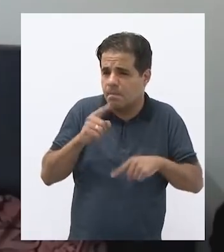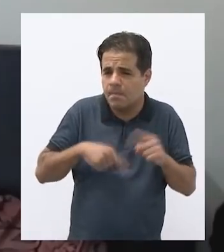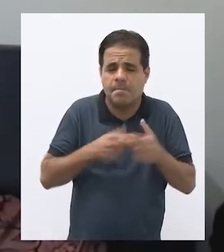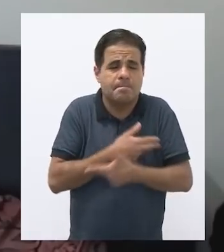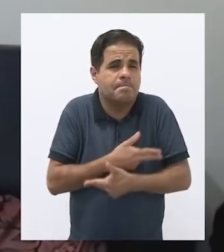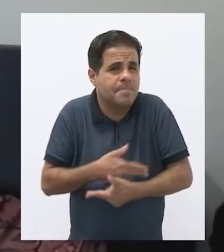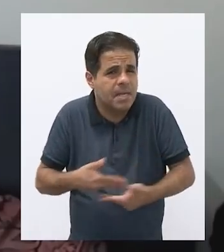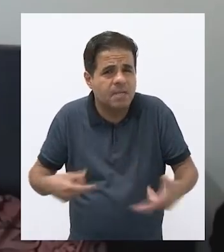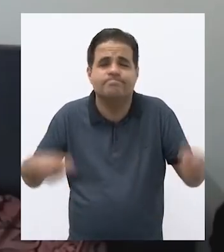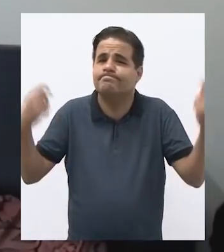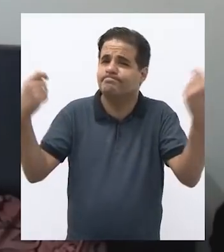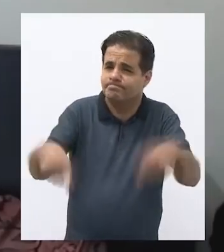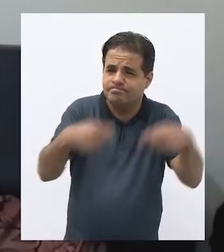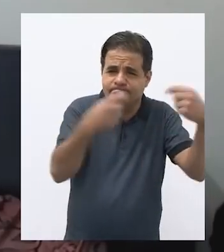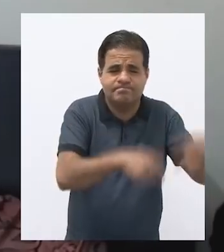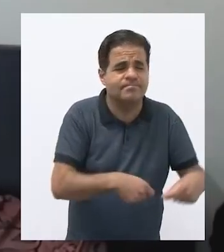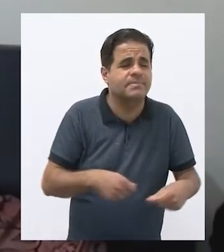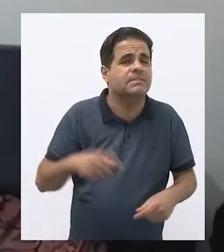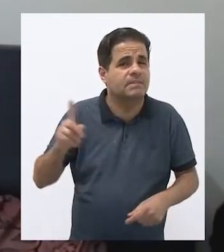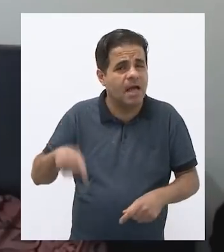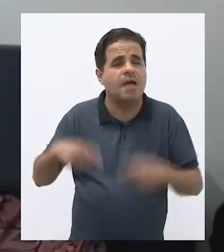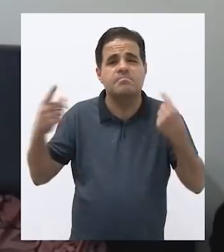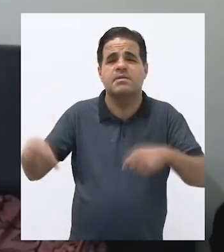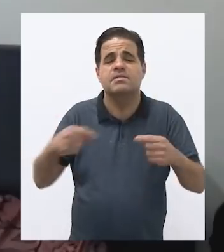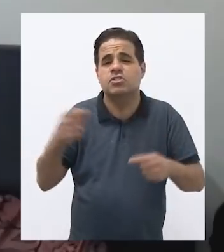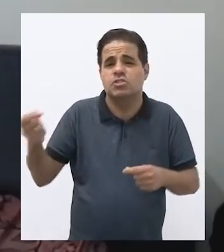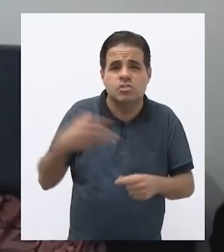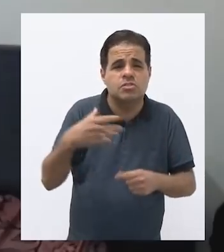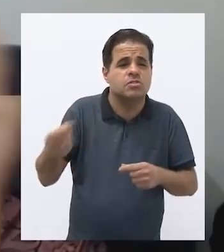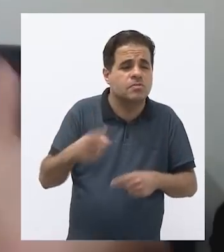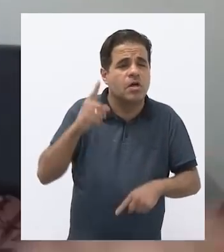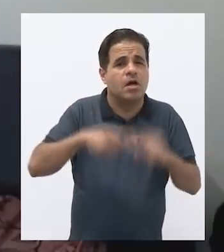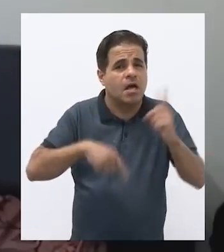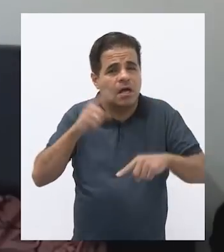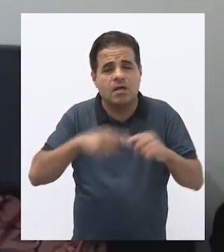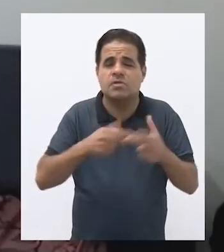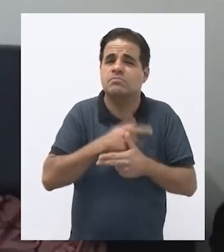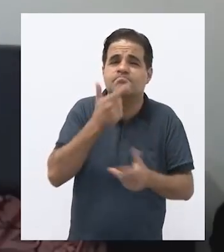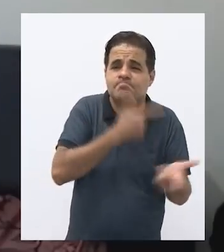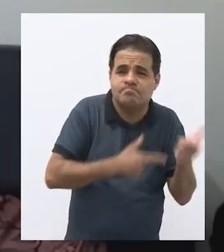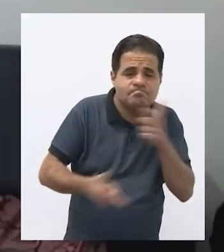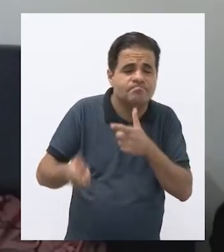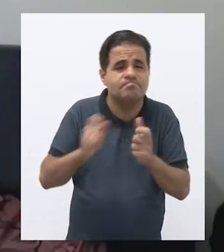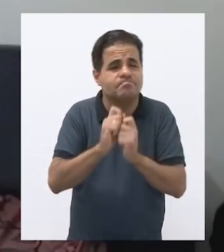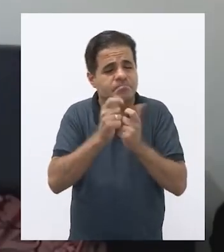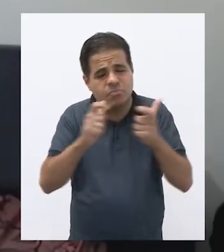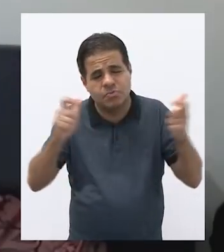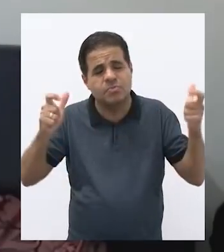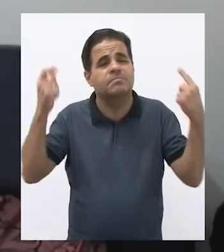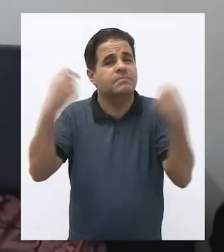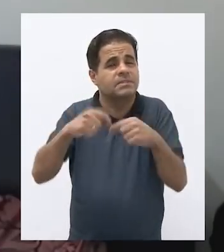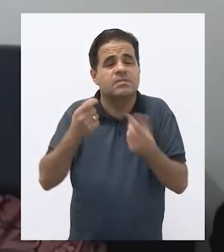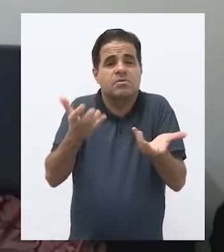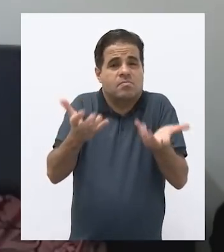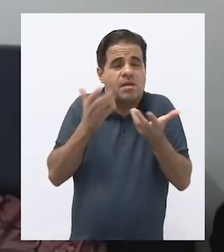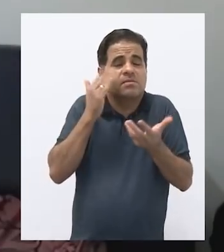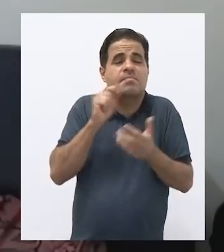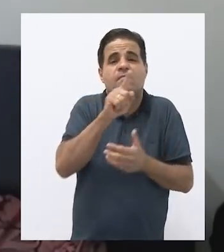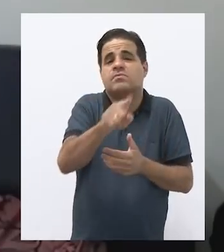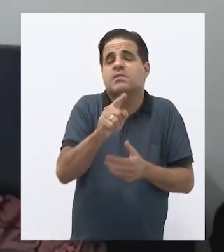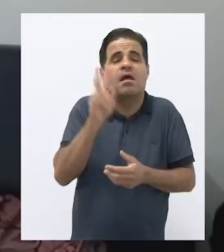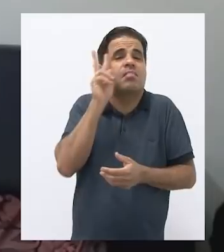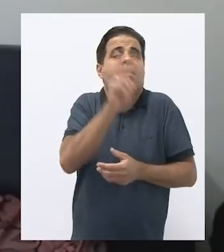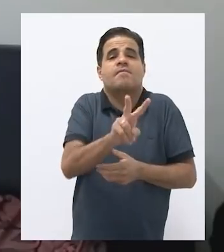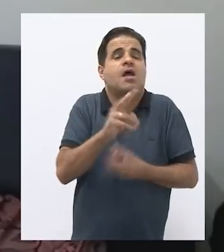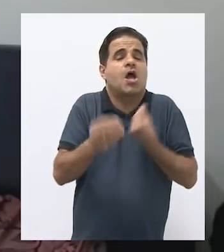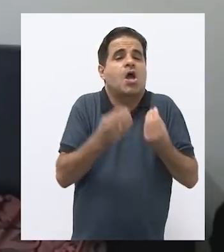muito mais necessidades de novas aquisições, de novas infraestruturas. E eu queria saber como que você tem